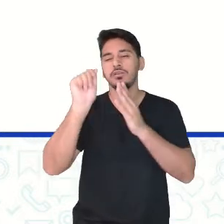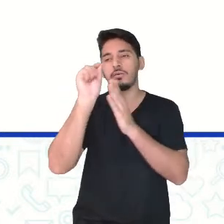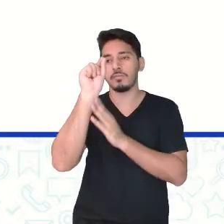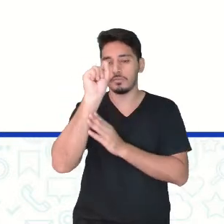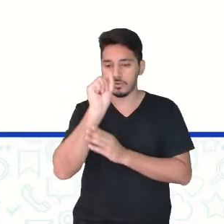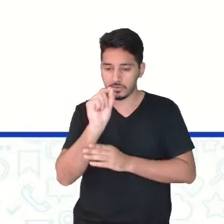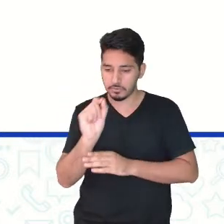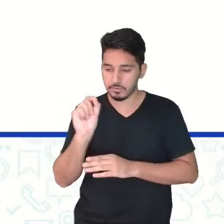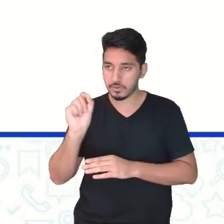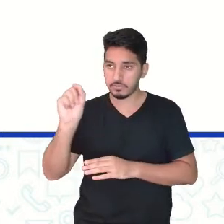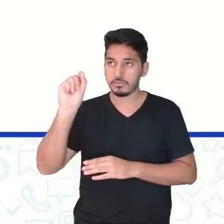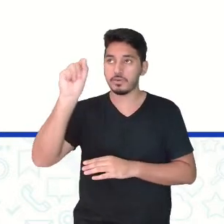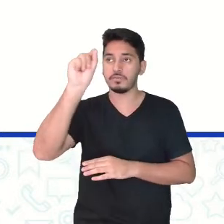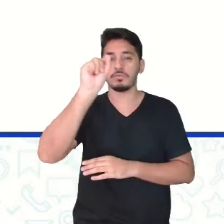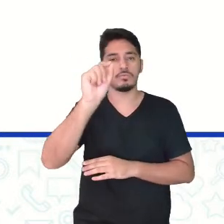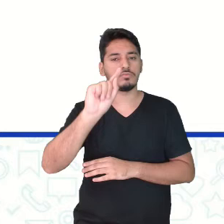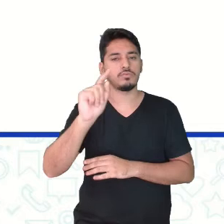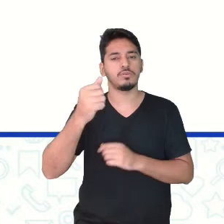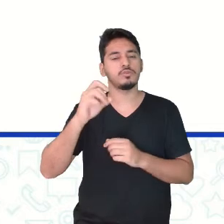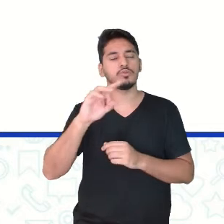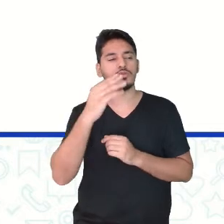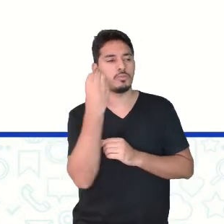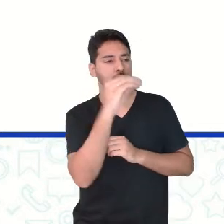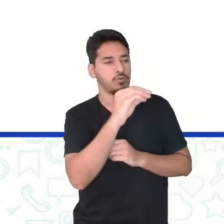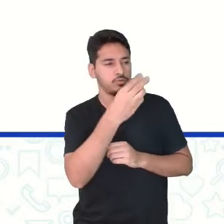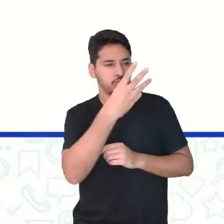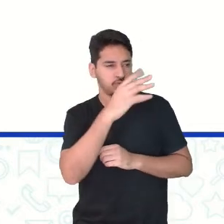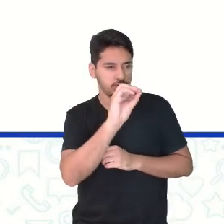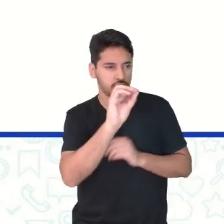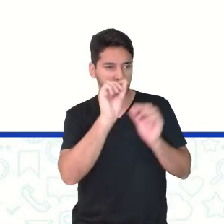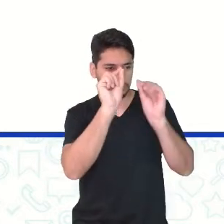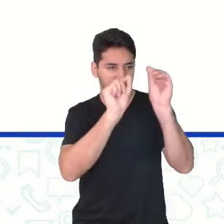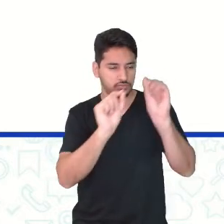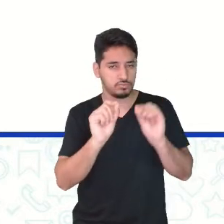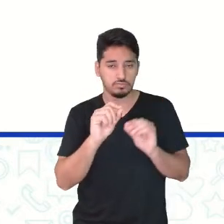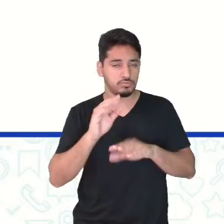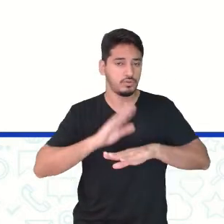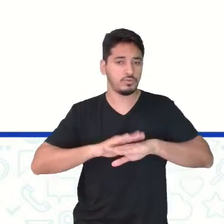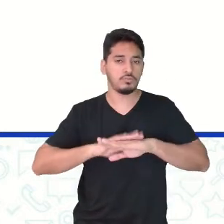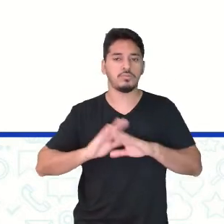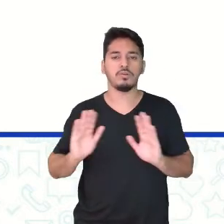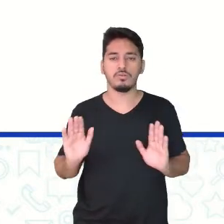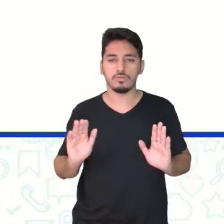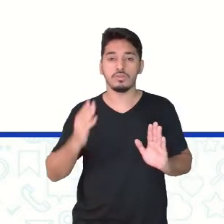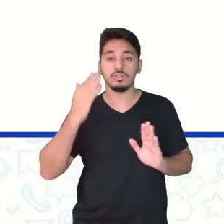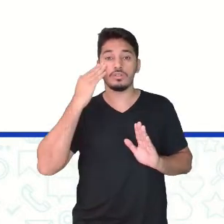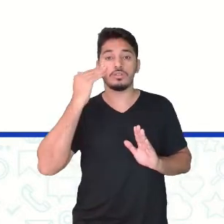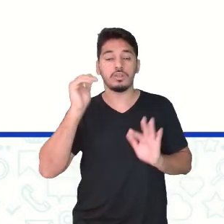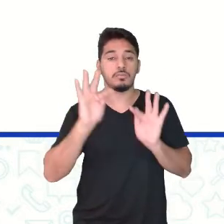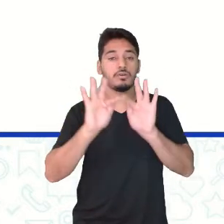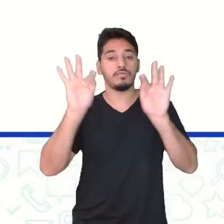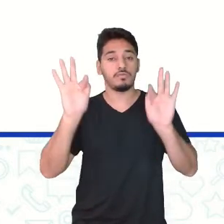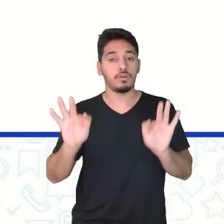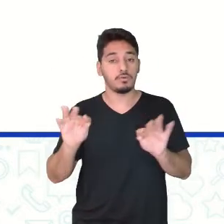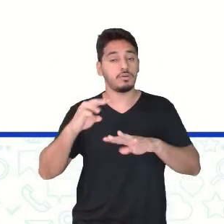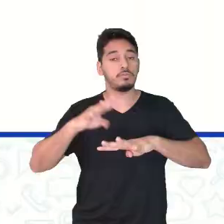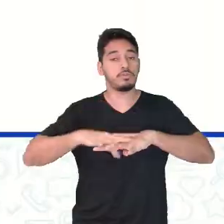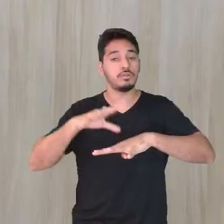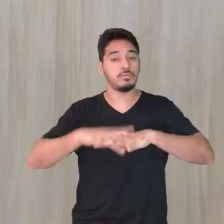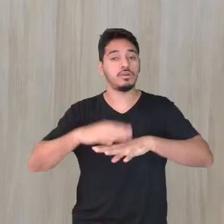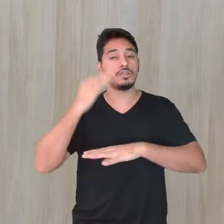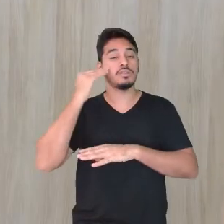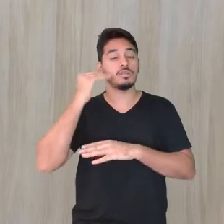para poder descobrir. Eu apenas coloco 30 bolinhas. É automático. Então, quando a gente sabe a fórmula matemática, quando sabe